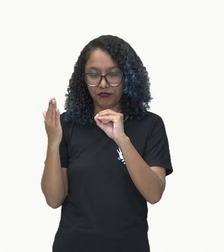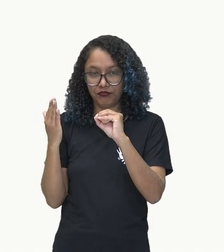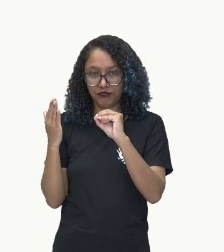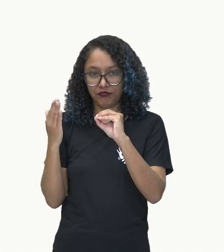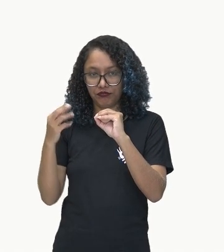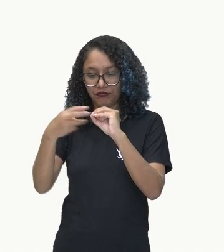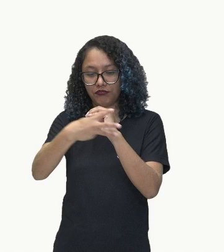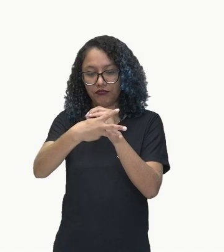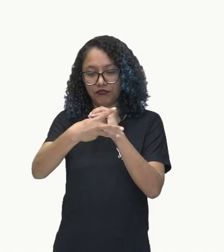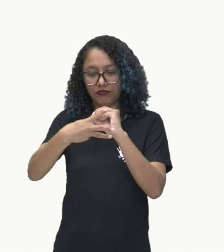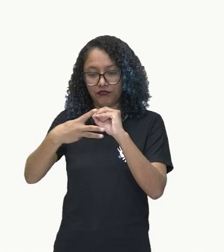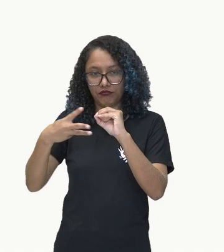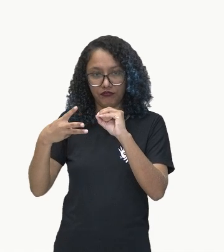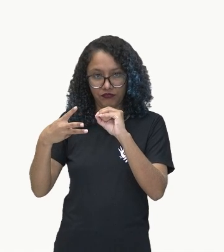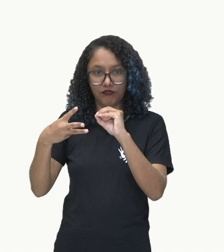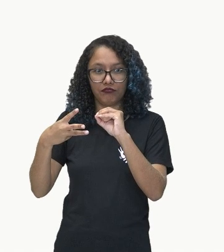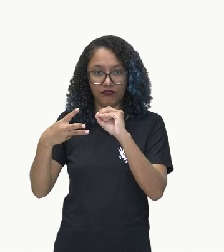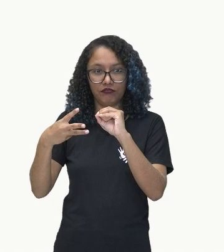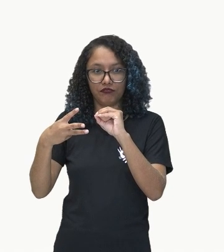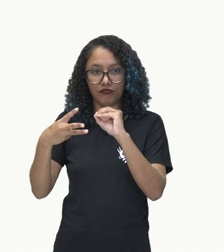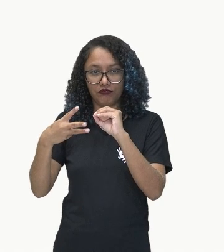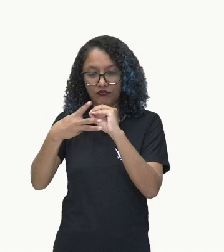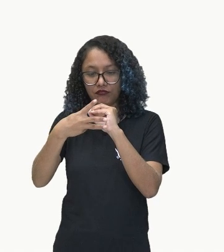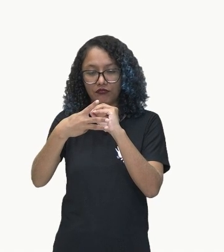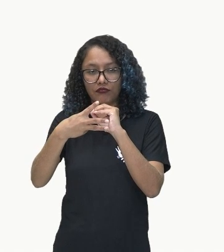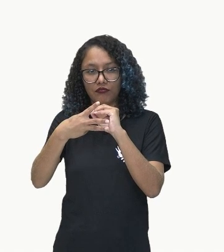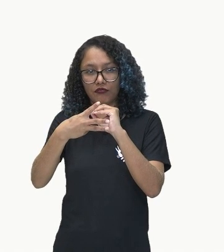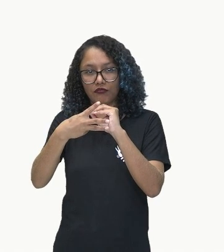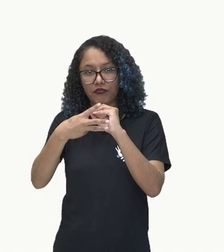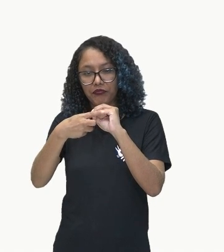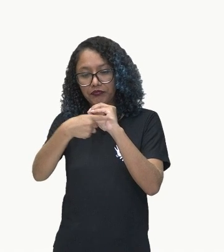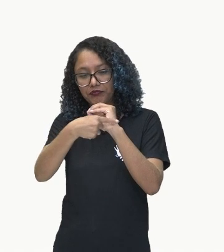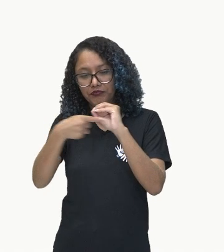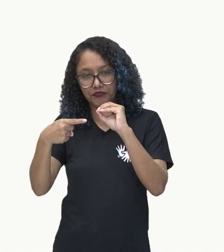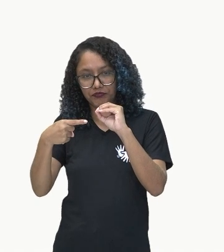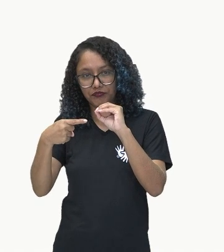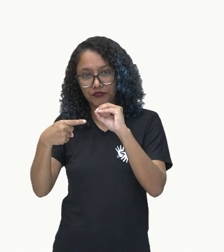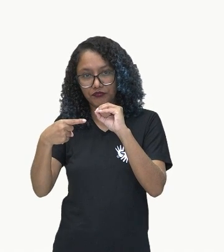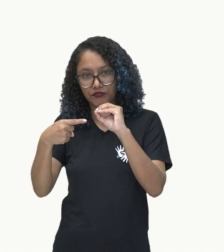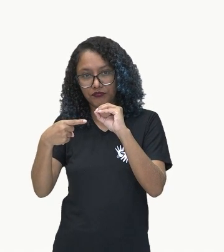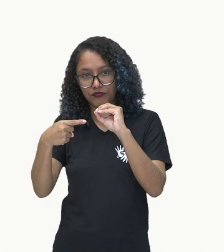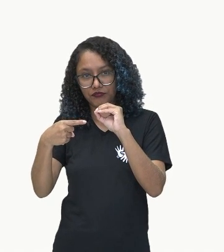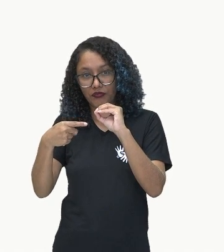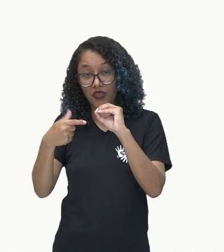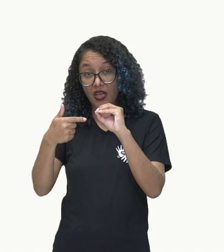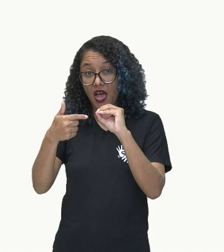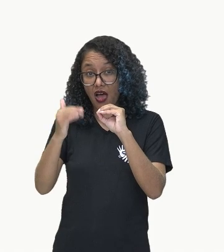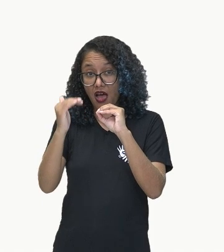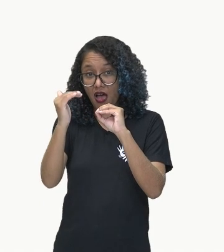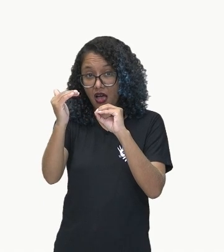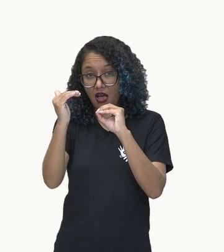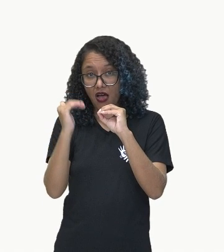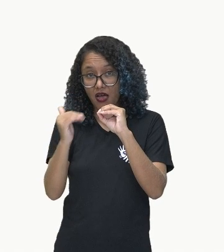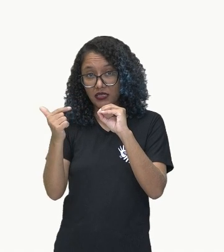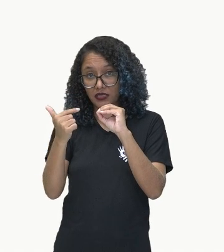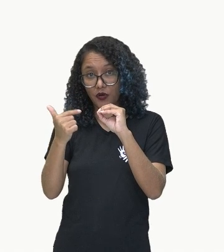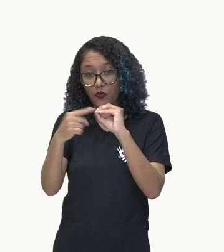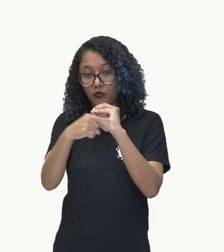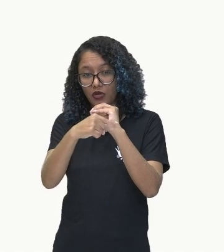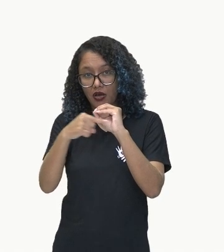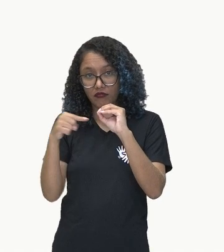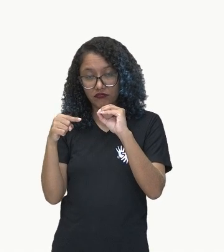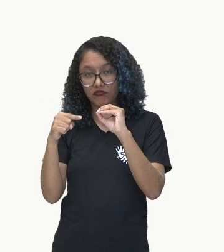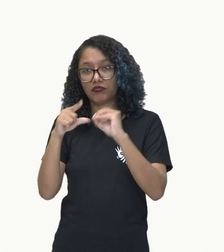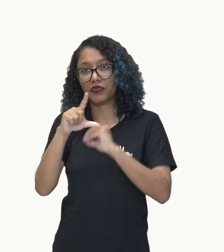continente africano, e aqui nós teremos a linha do Equador, tá certo, gente? Então, grande